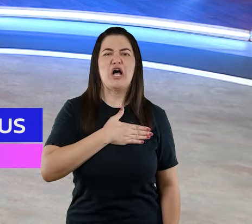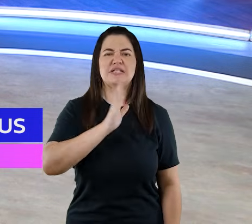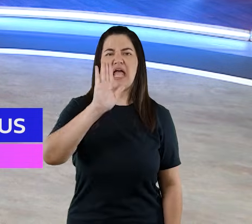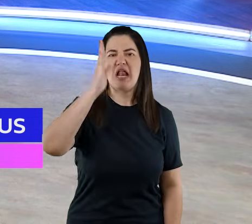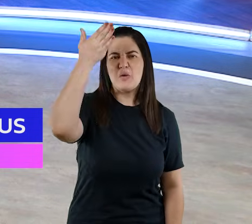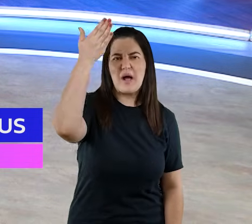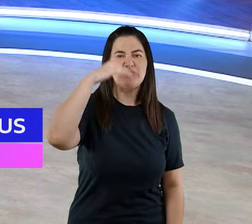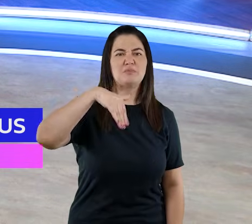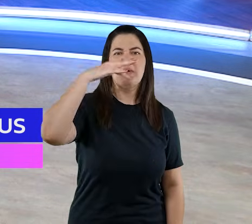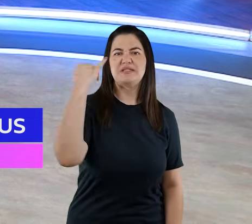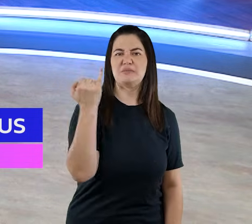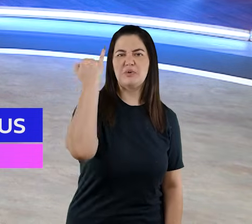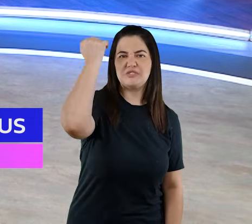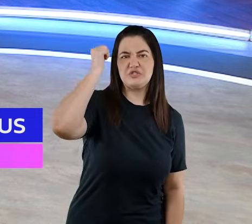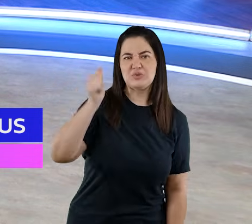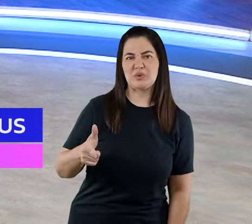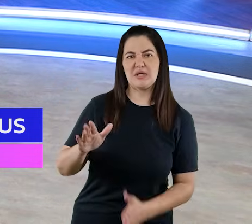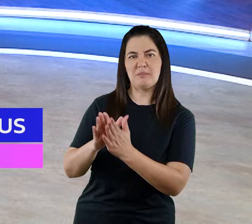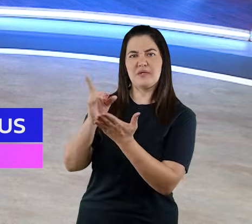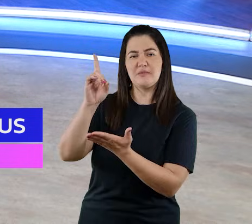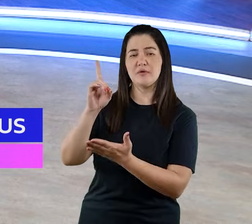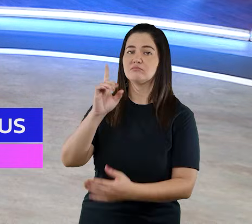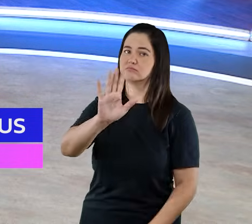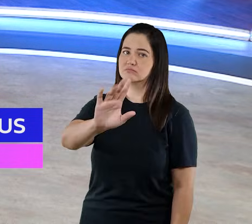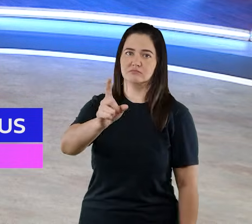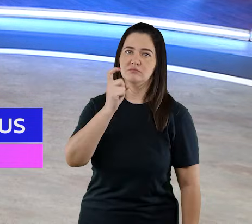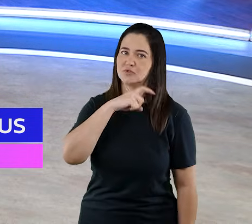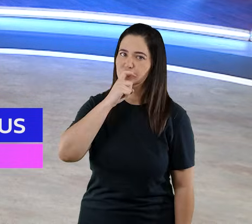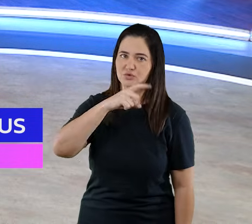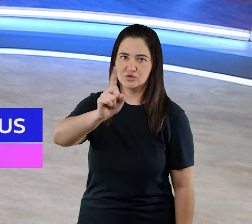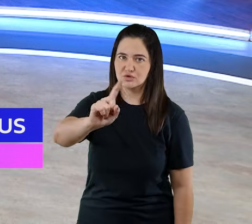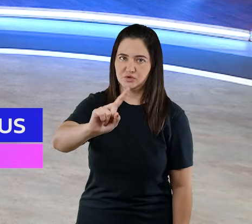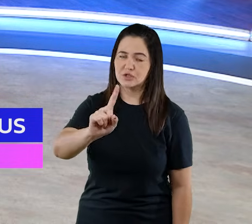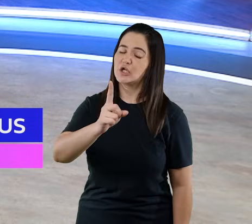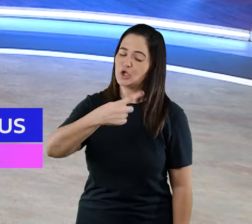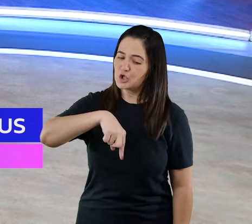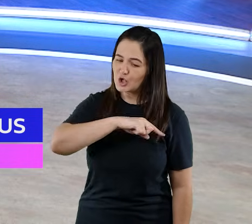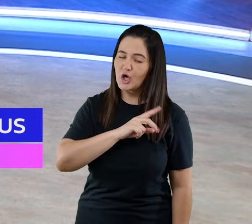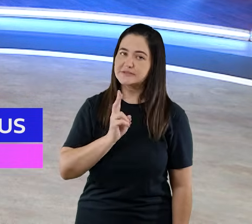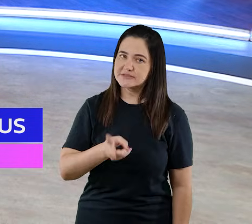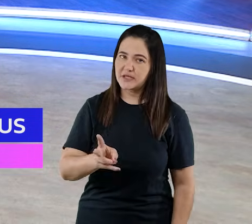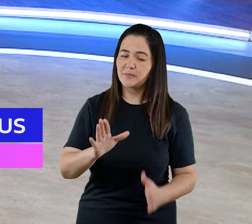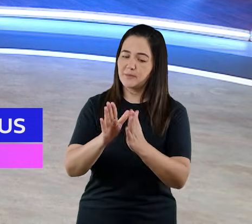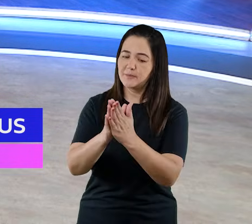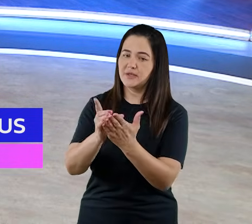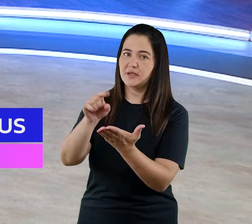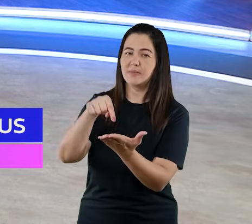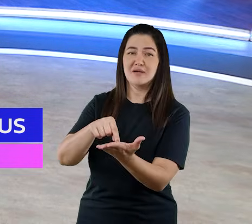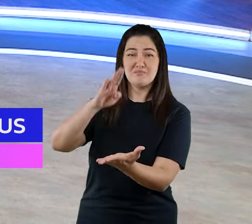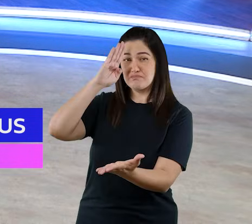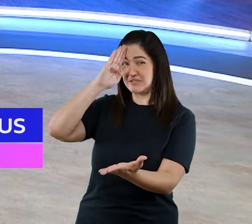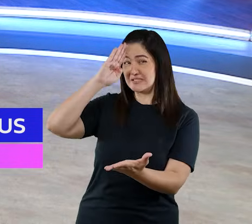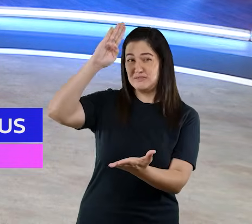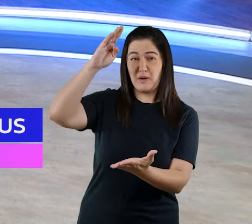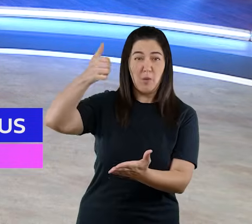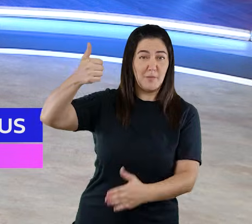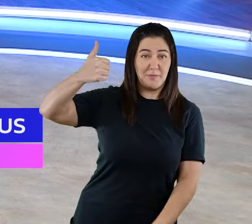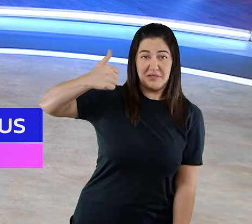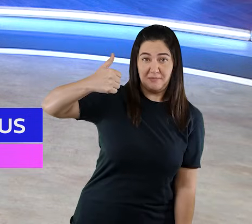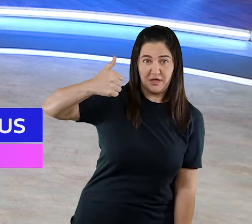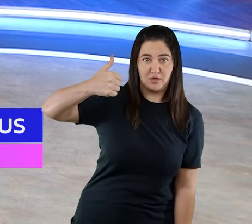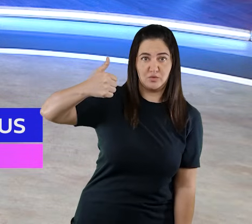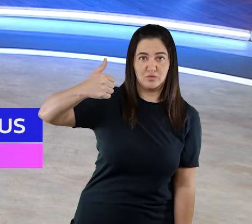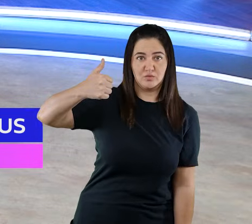pronunciou. Tem gente dizendo por aí que a igreja ensina algo que ela nunca ensinou. Eu estou falando para você